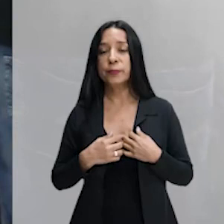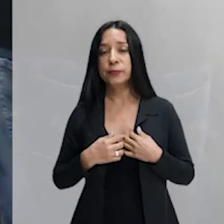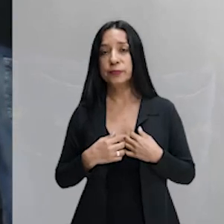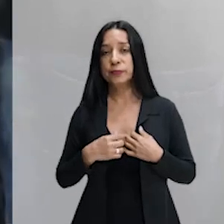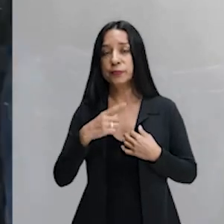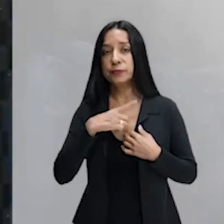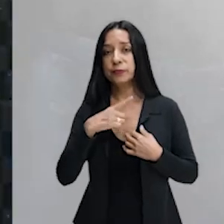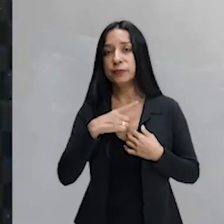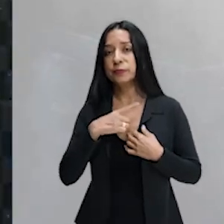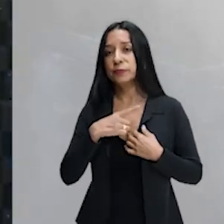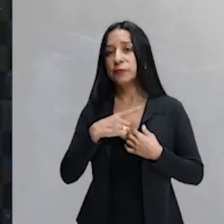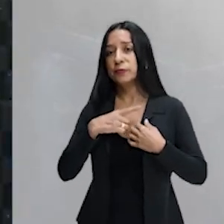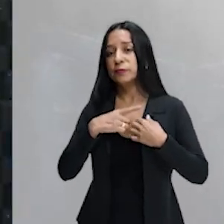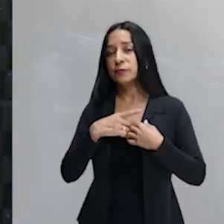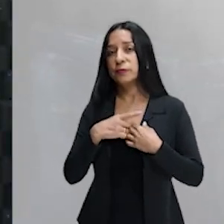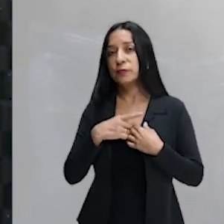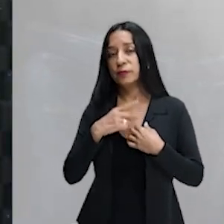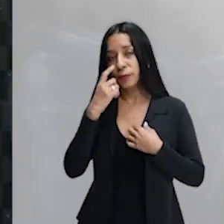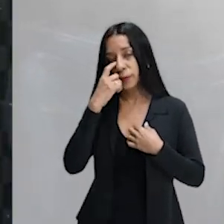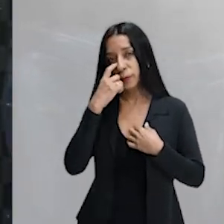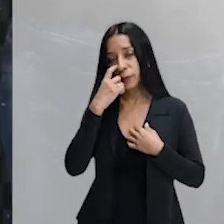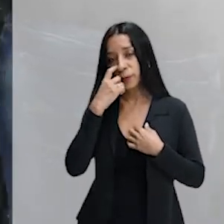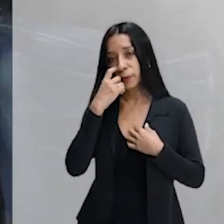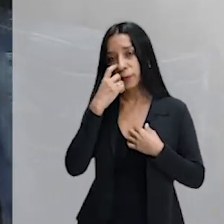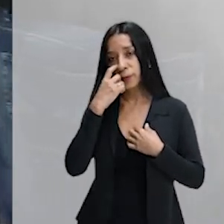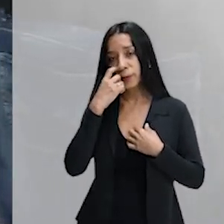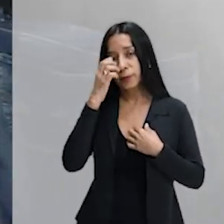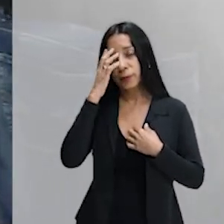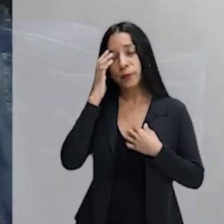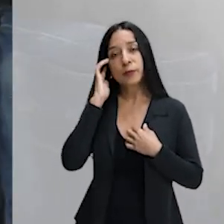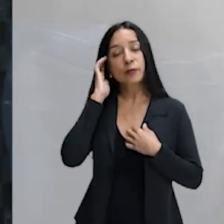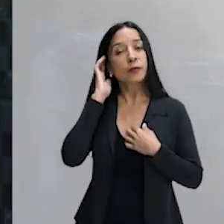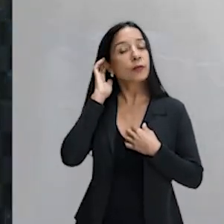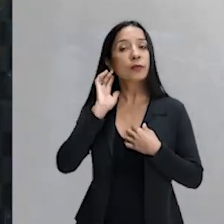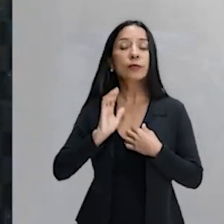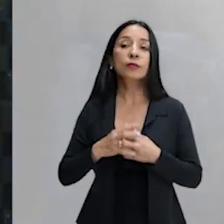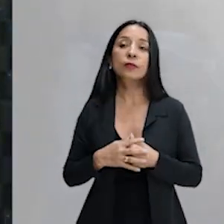Nós temos um triângulo